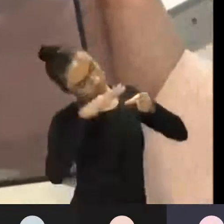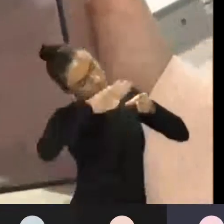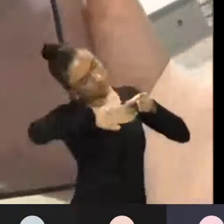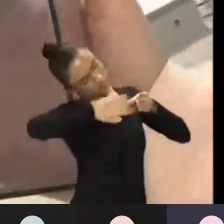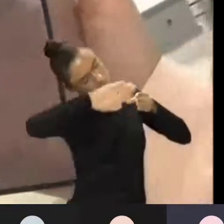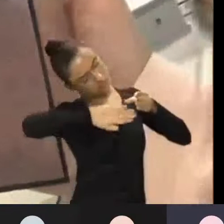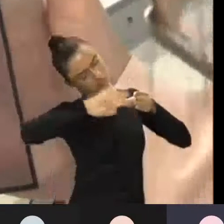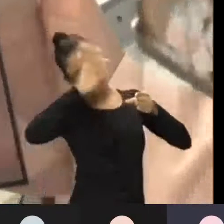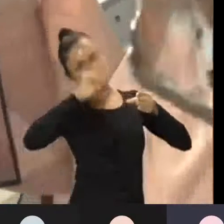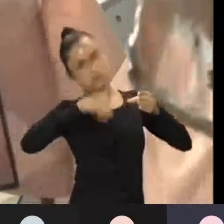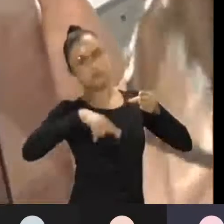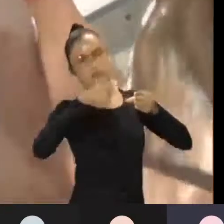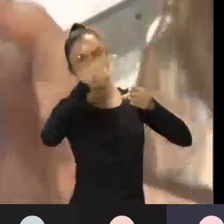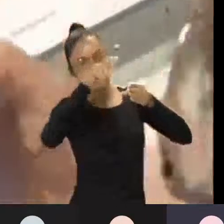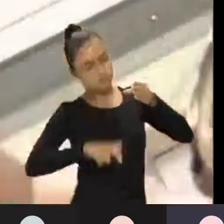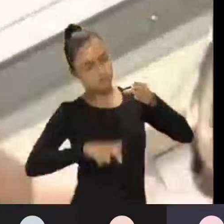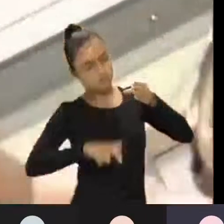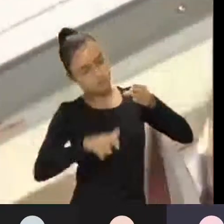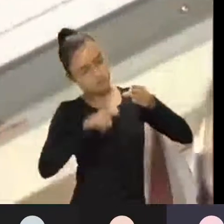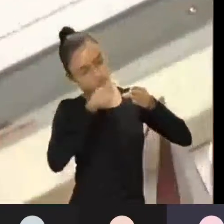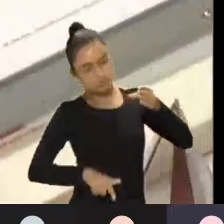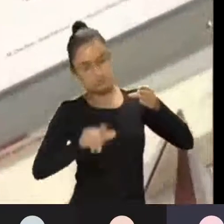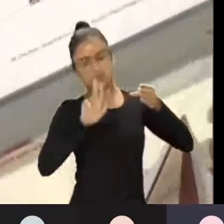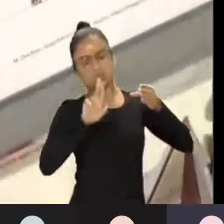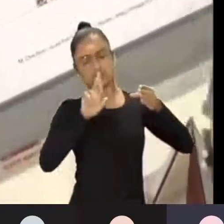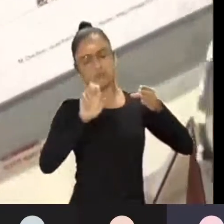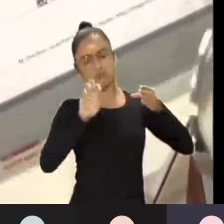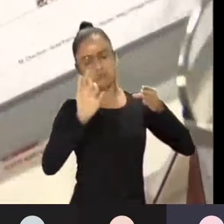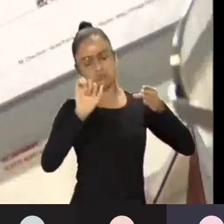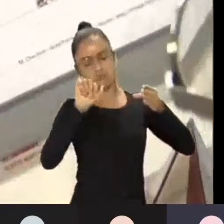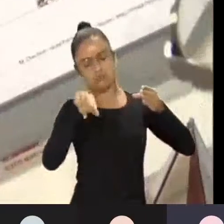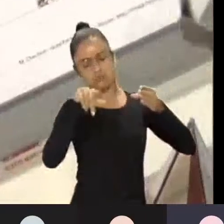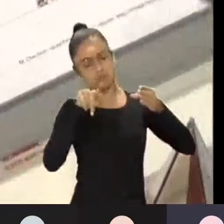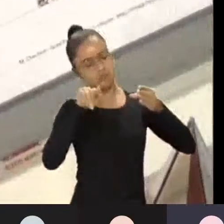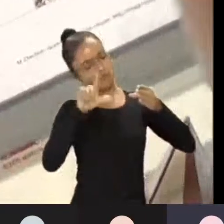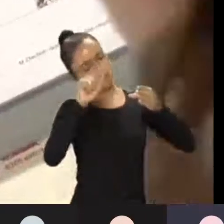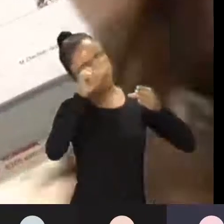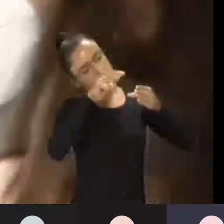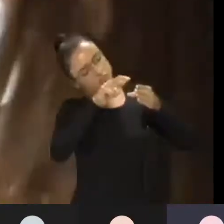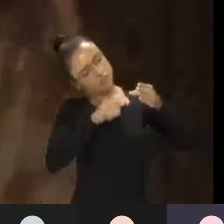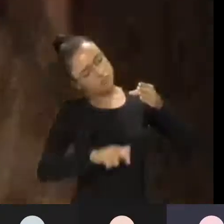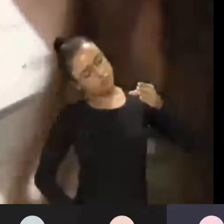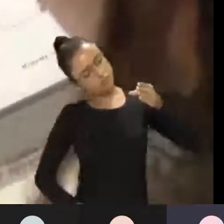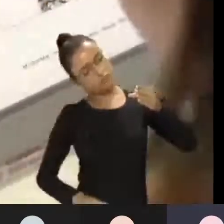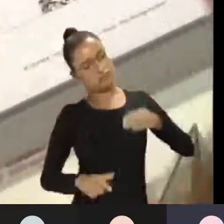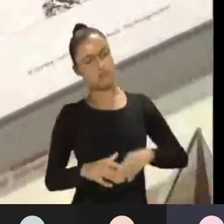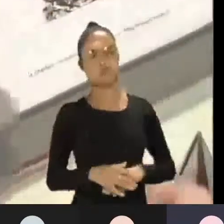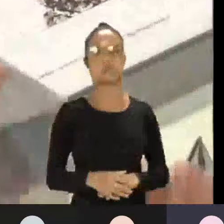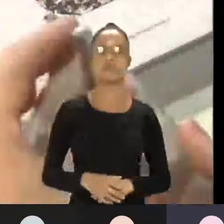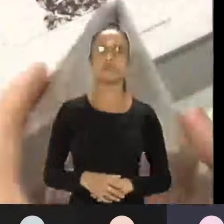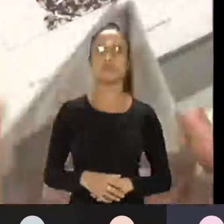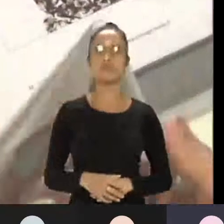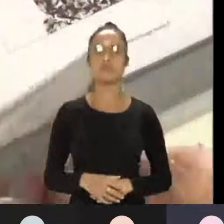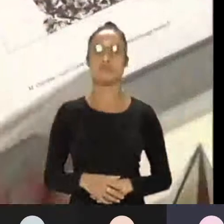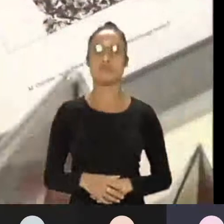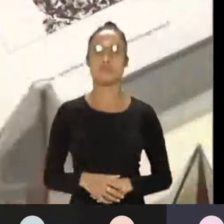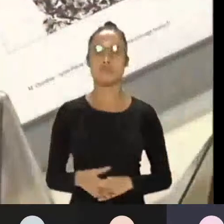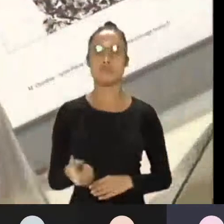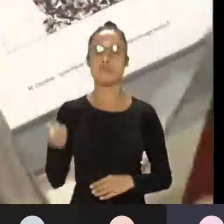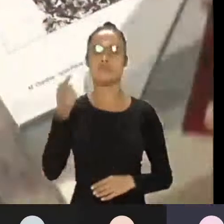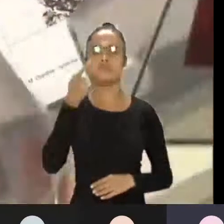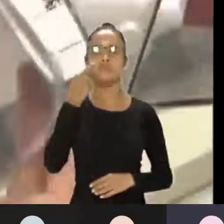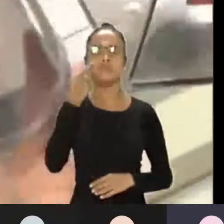ser um retângulo. É uma característica dos prismas. E, de modo análogo